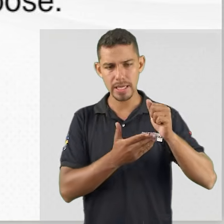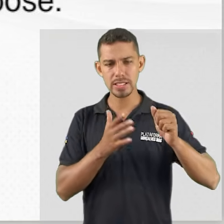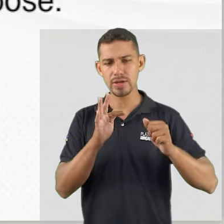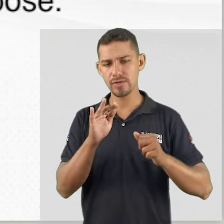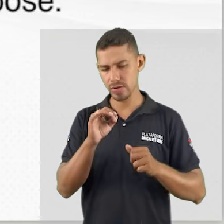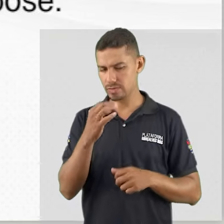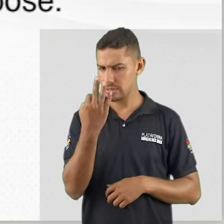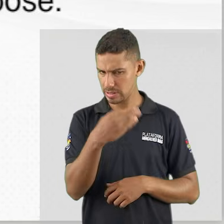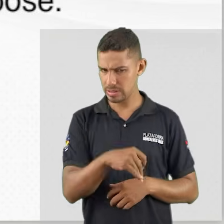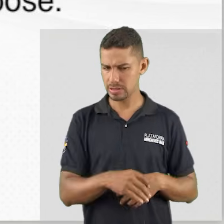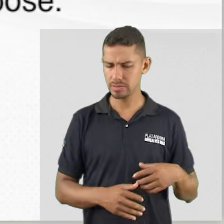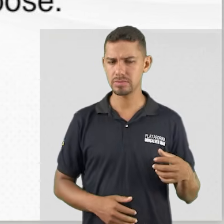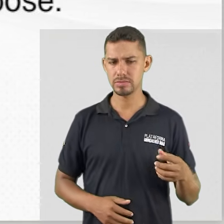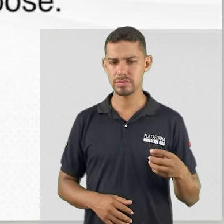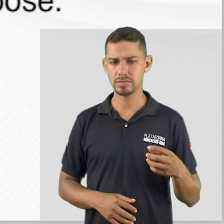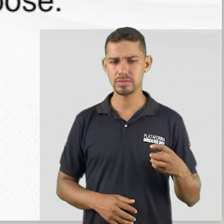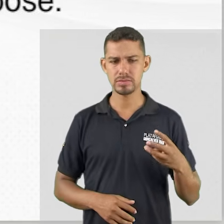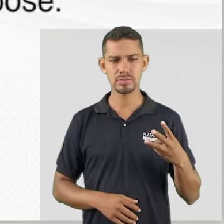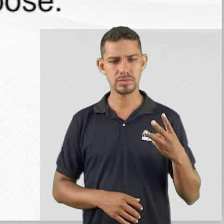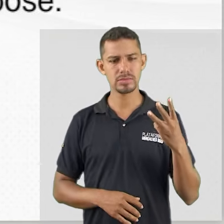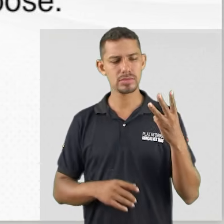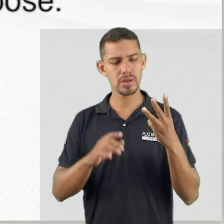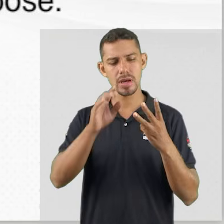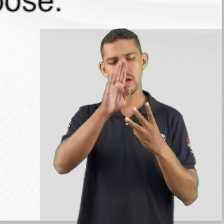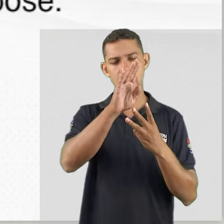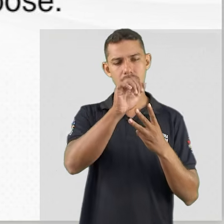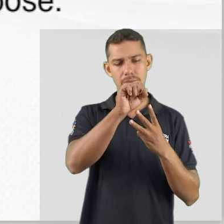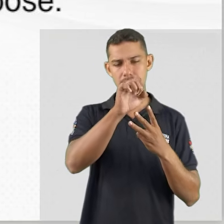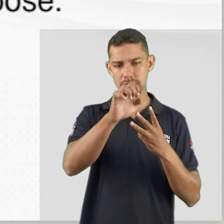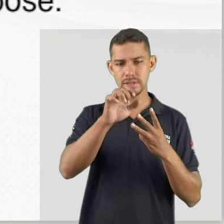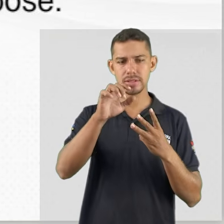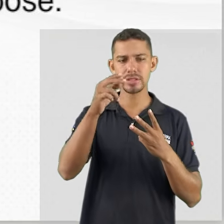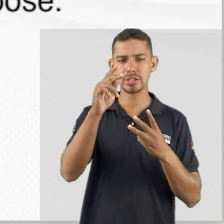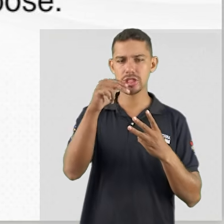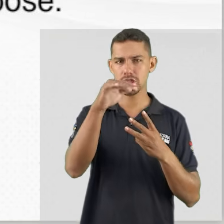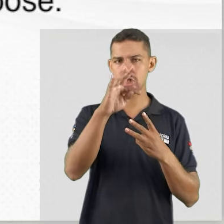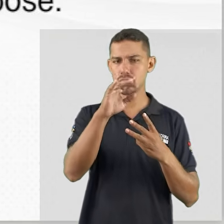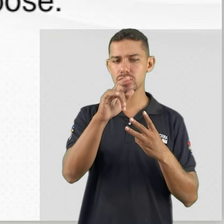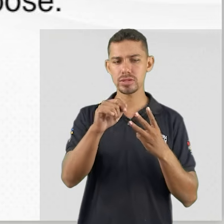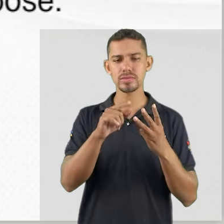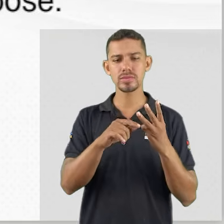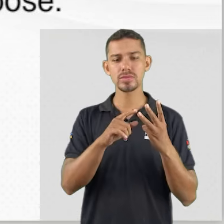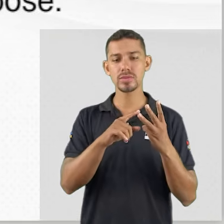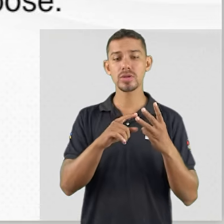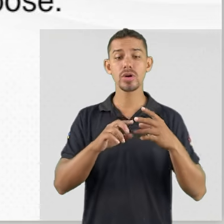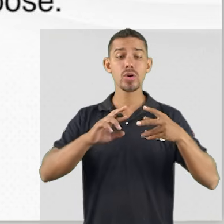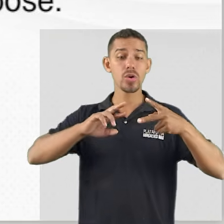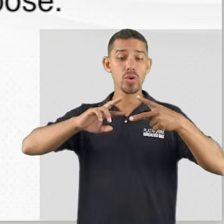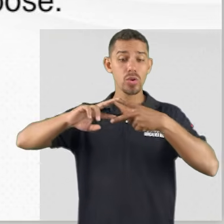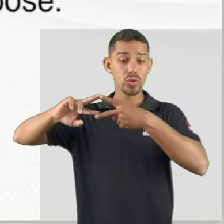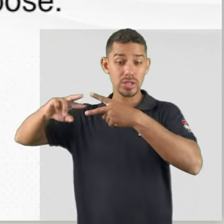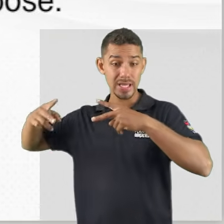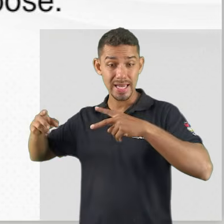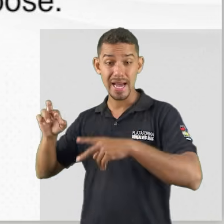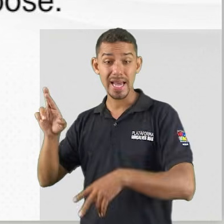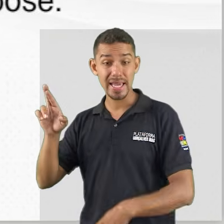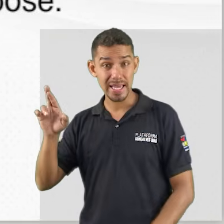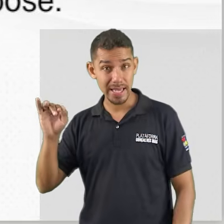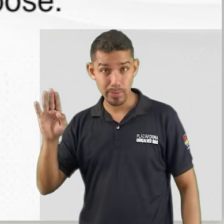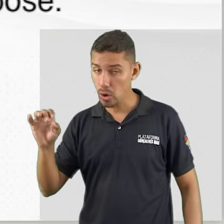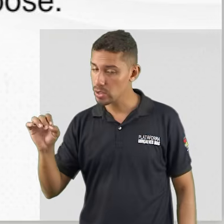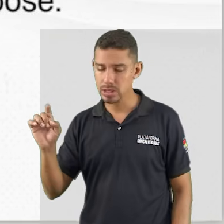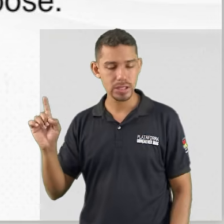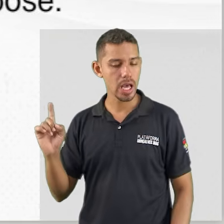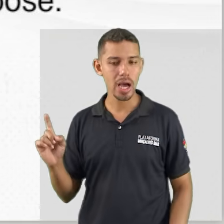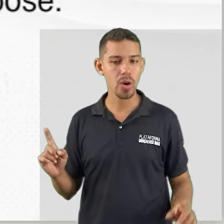né? Certinho, açúcar, a base nitrogenada, que ele chama, né? E o fosfato. o DNA tem ribose e o RNA tem desoxirribose.